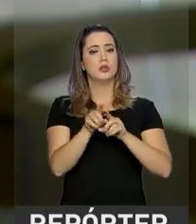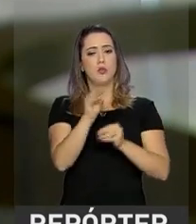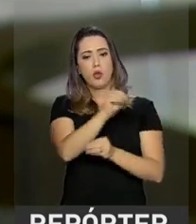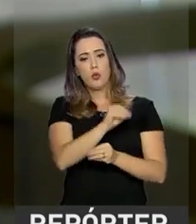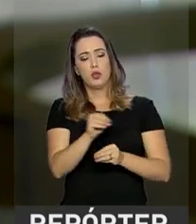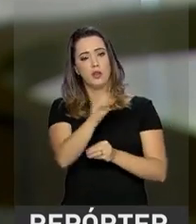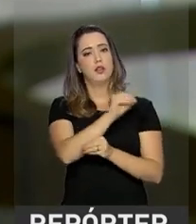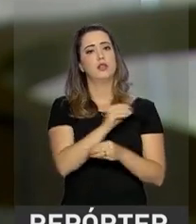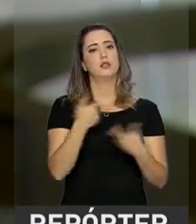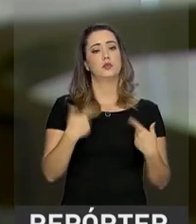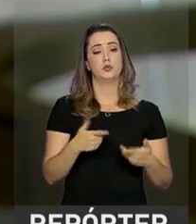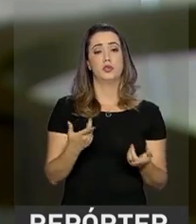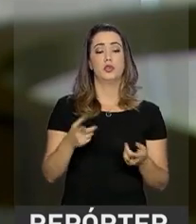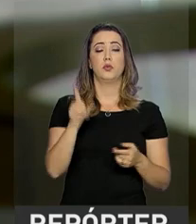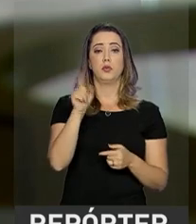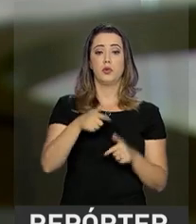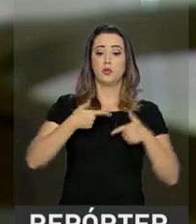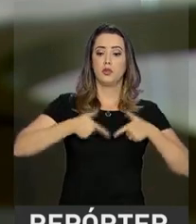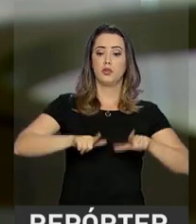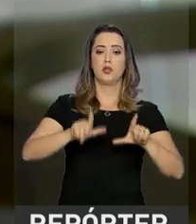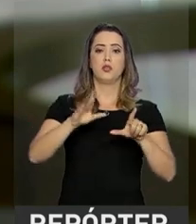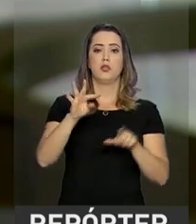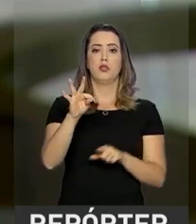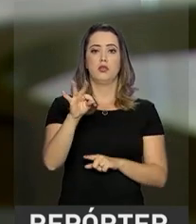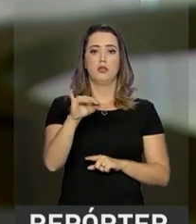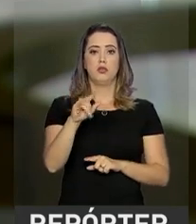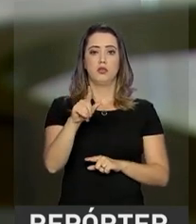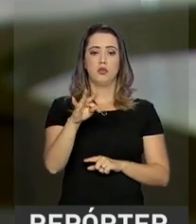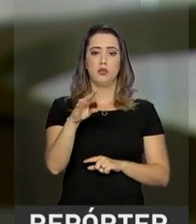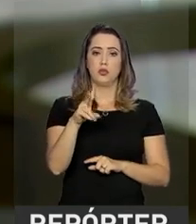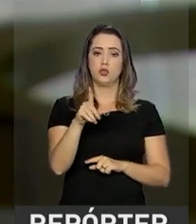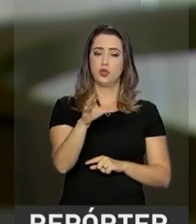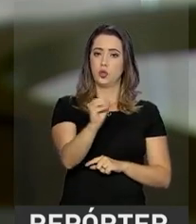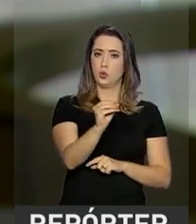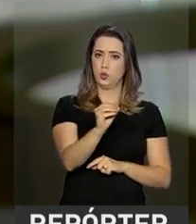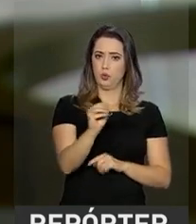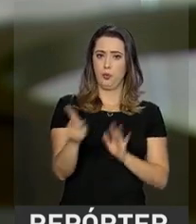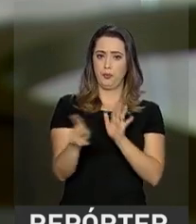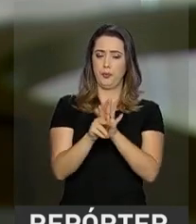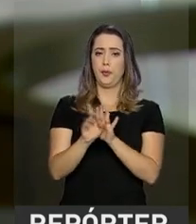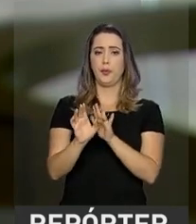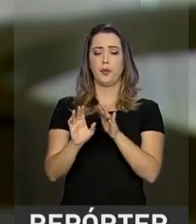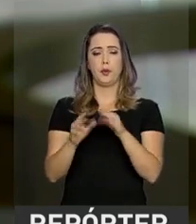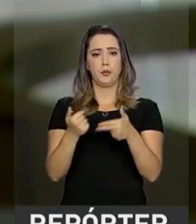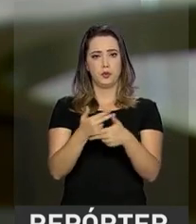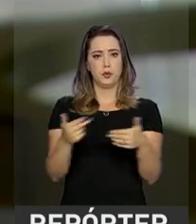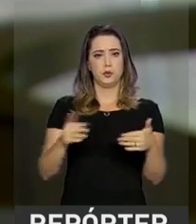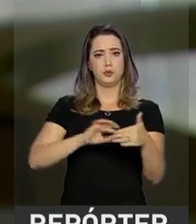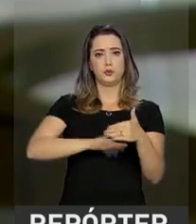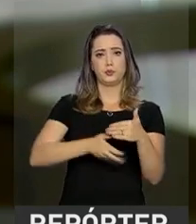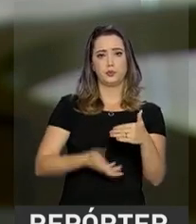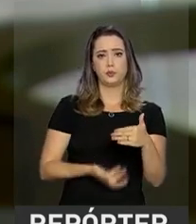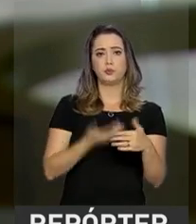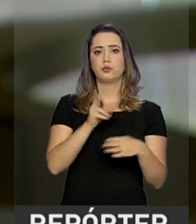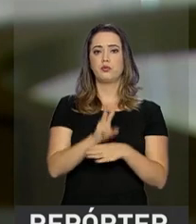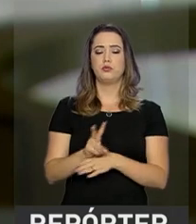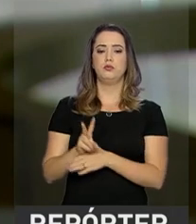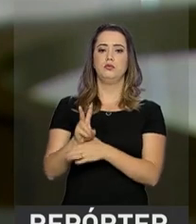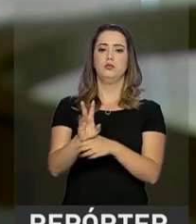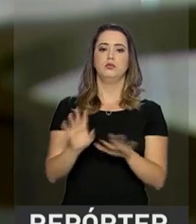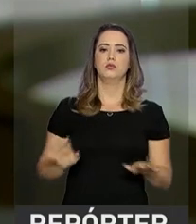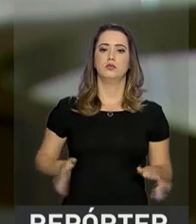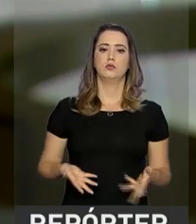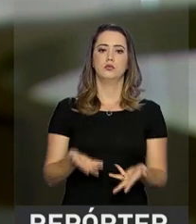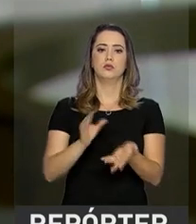permitido o uso do título minerário como garantia em financiamentos estimulando a criação de linhas de crédito e incentivando